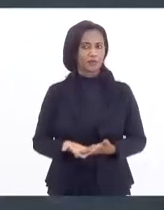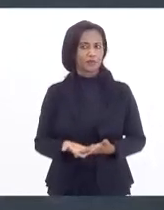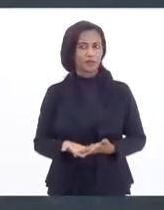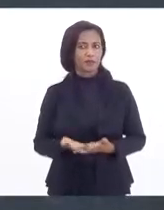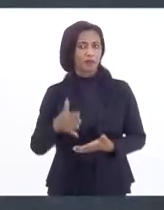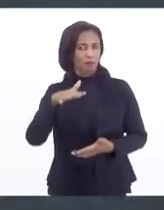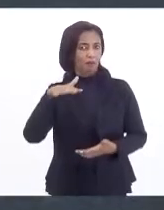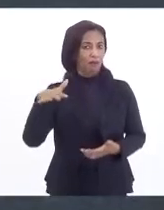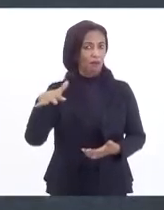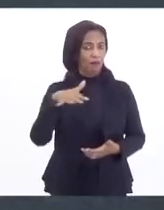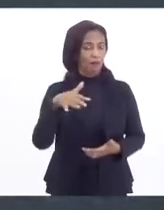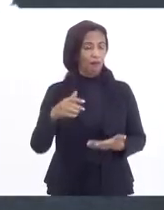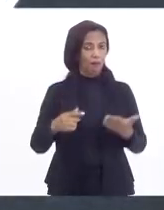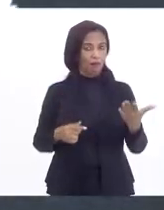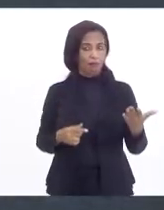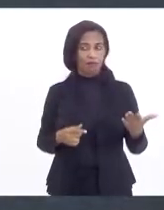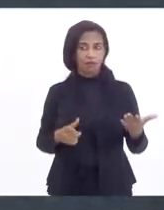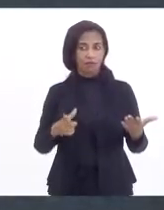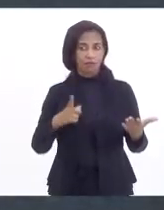que são